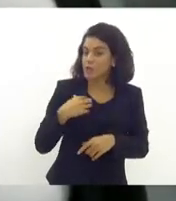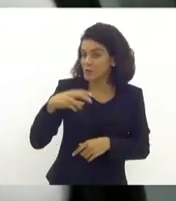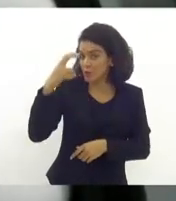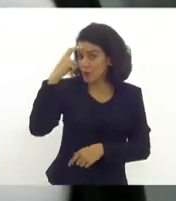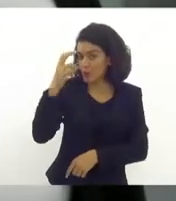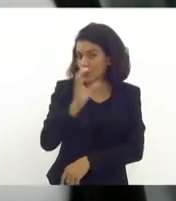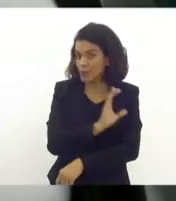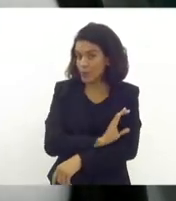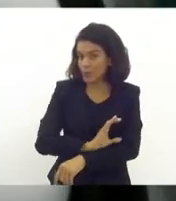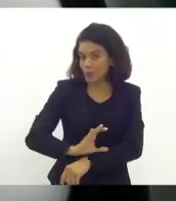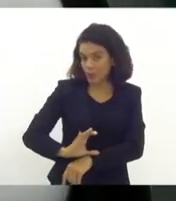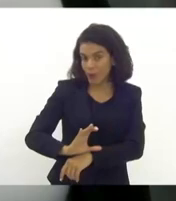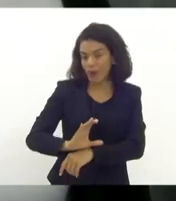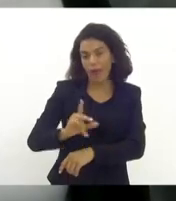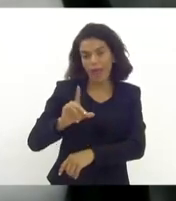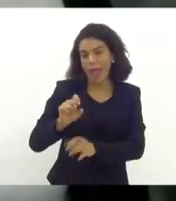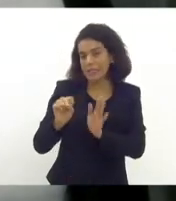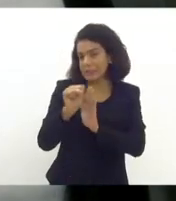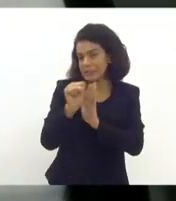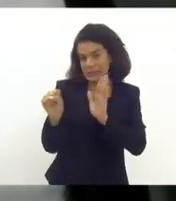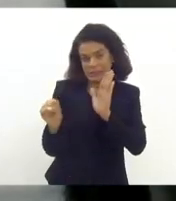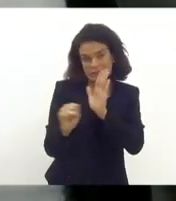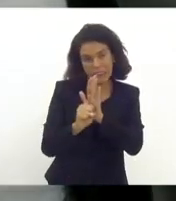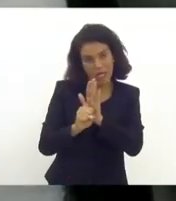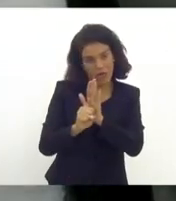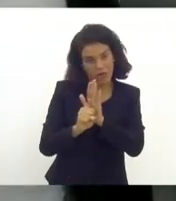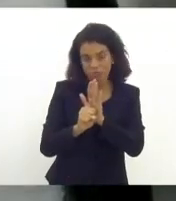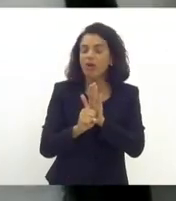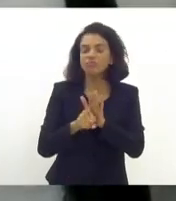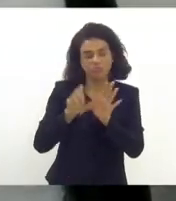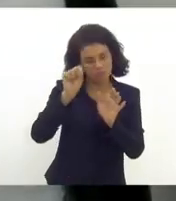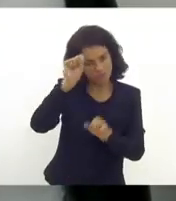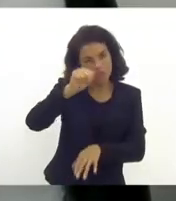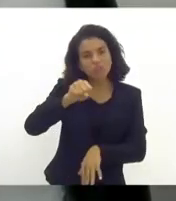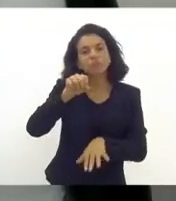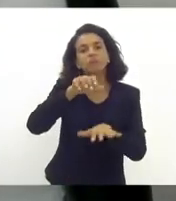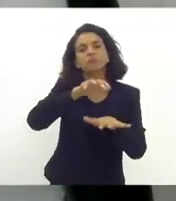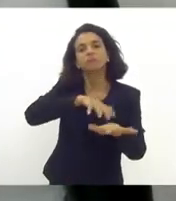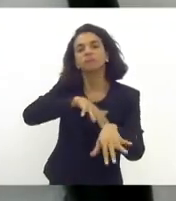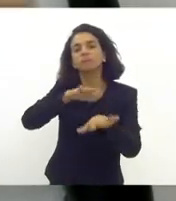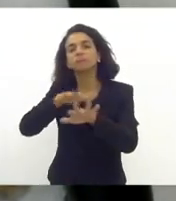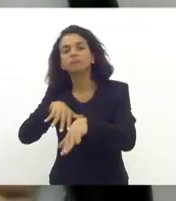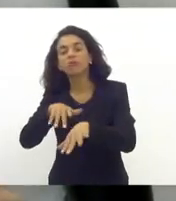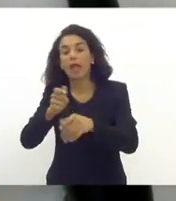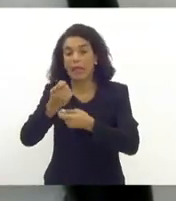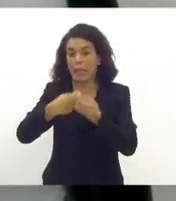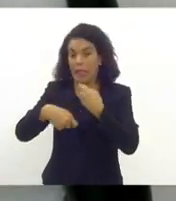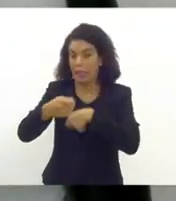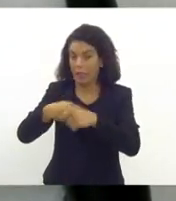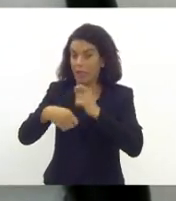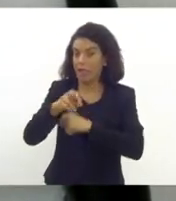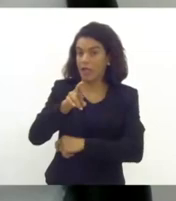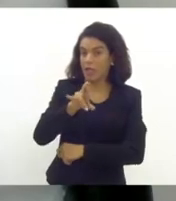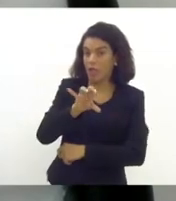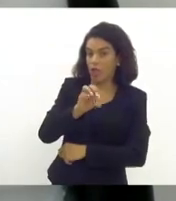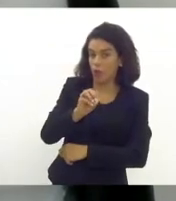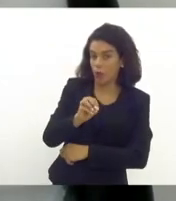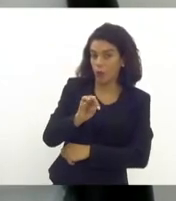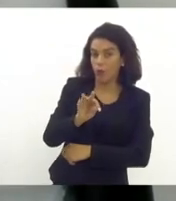é quase secular e a gente desfila no carnaval que é administrado pela YouTube